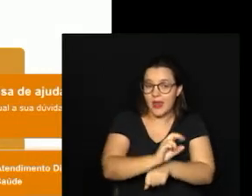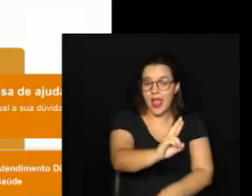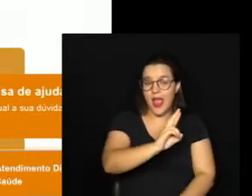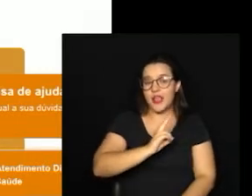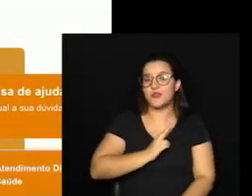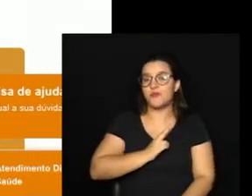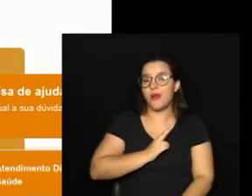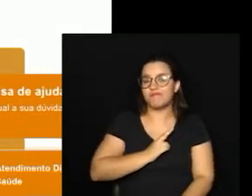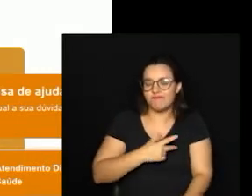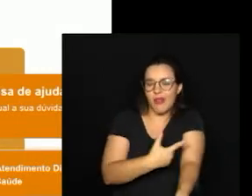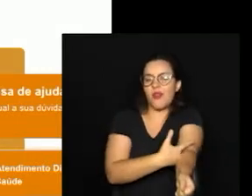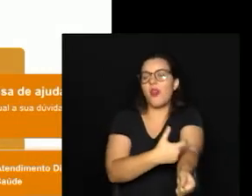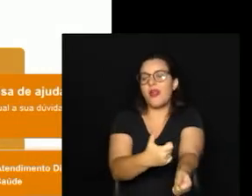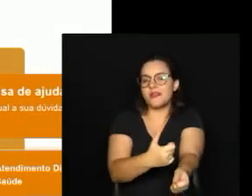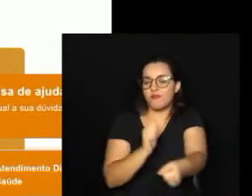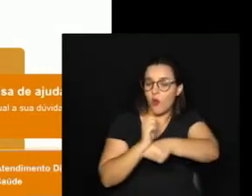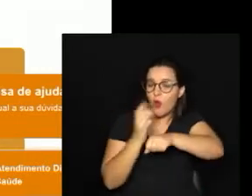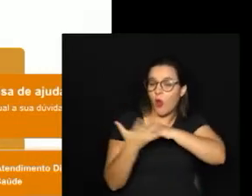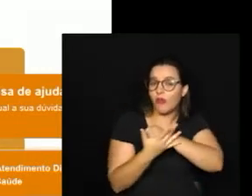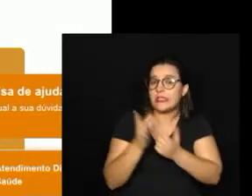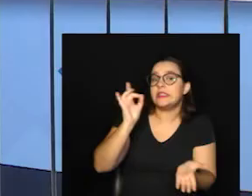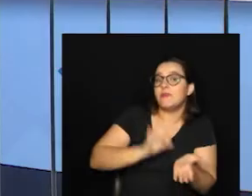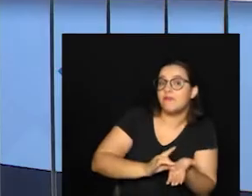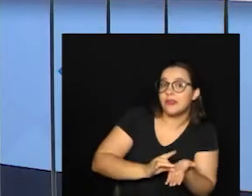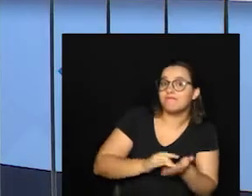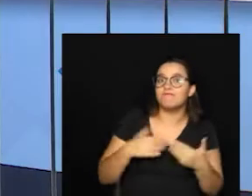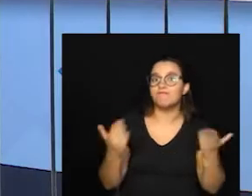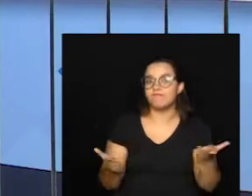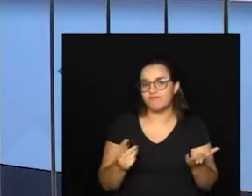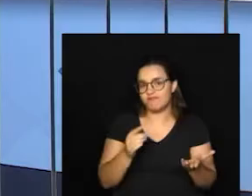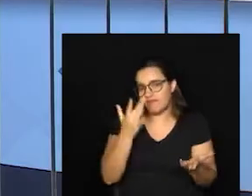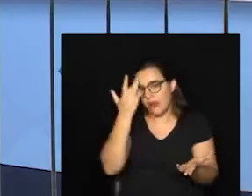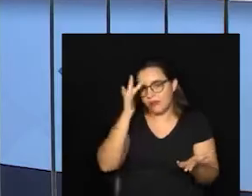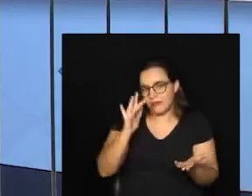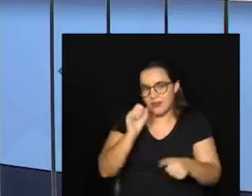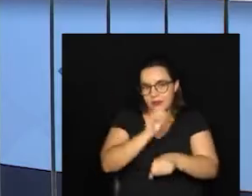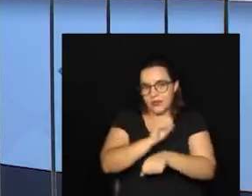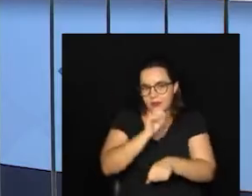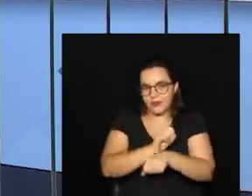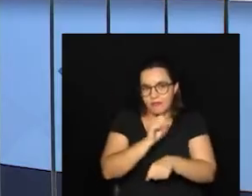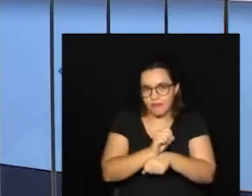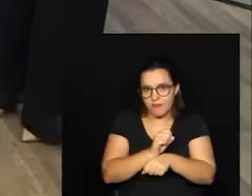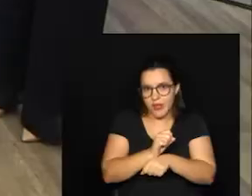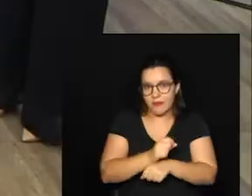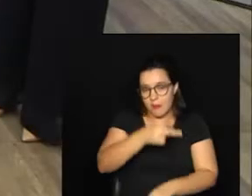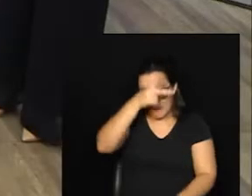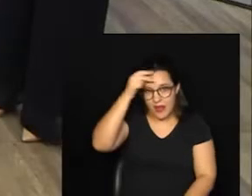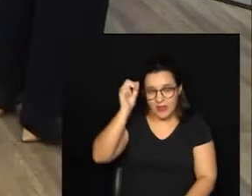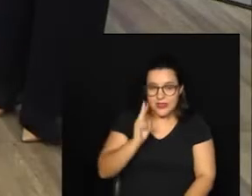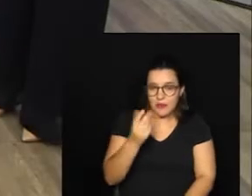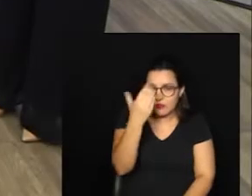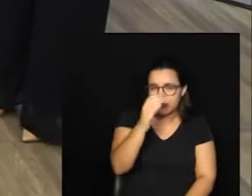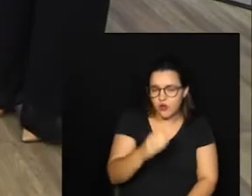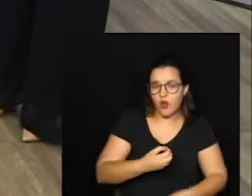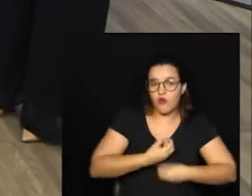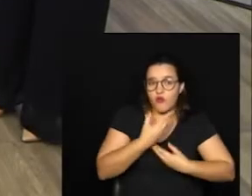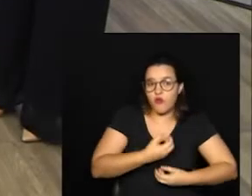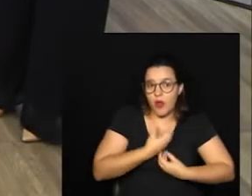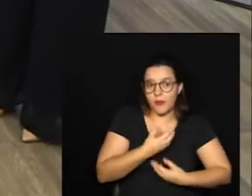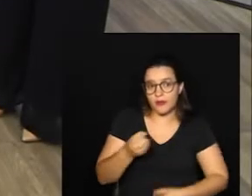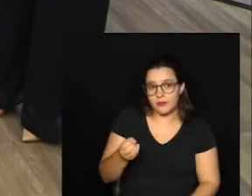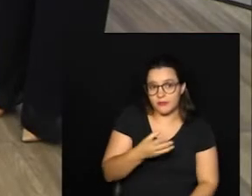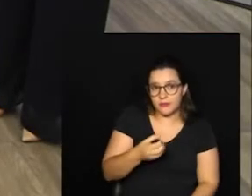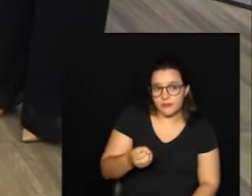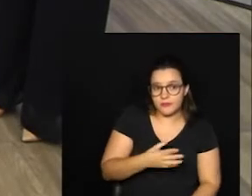esse resultado, números que podem ser atualizados a qualquer momento pela Prefeitura de Campinas. Aquela informação